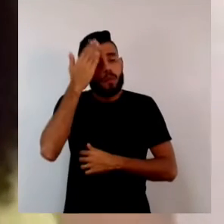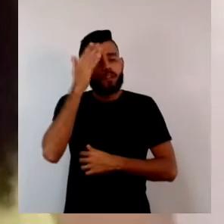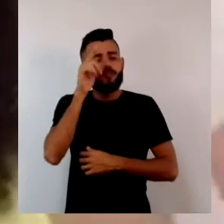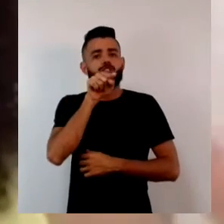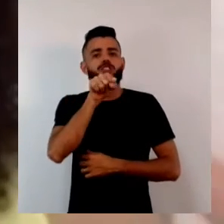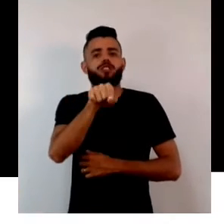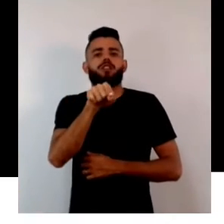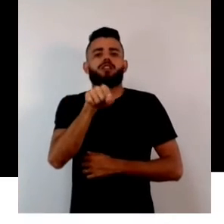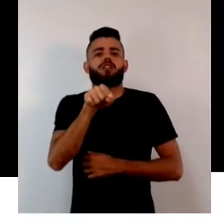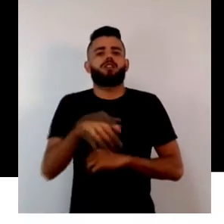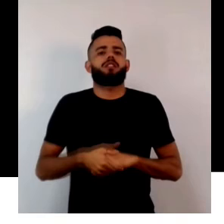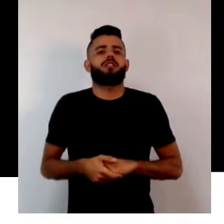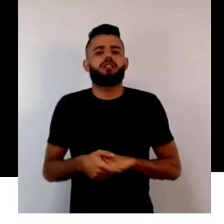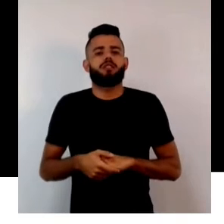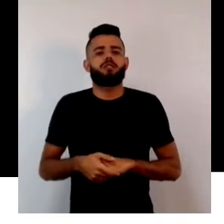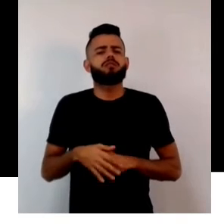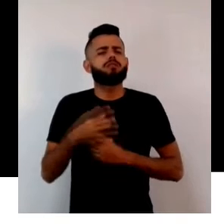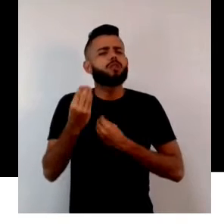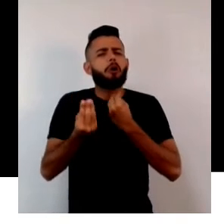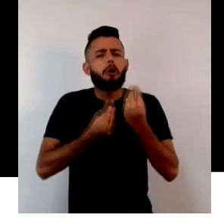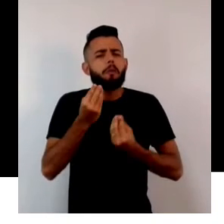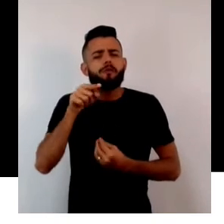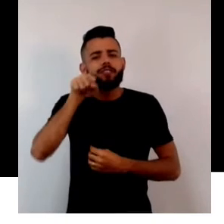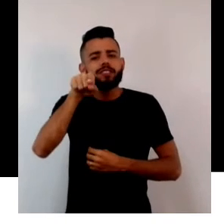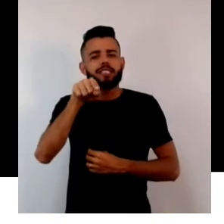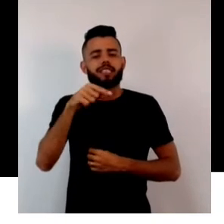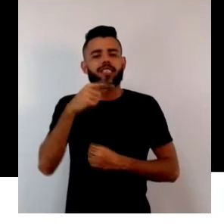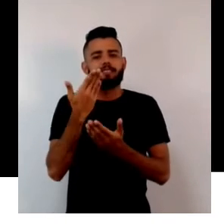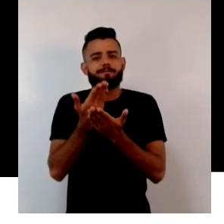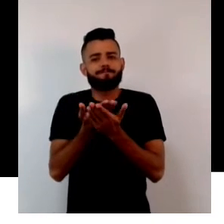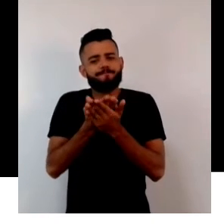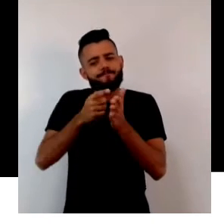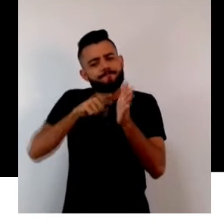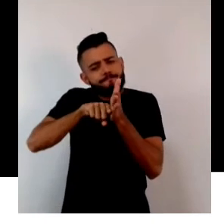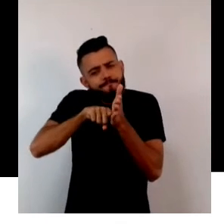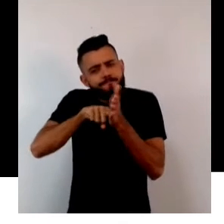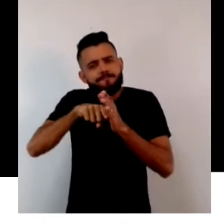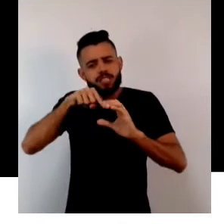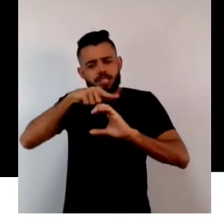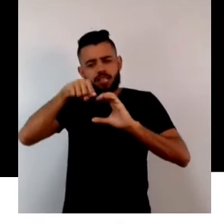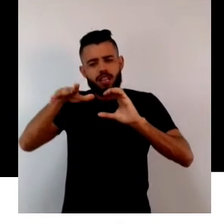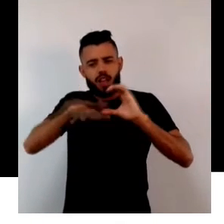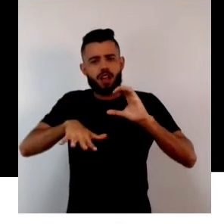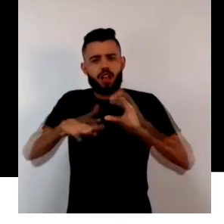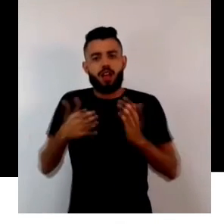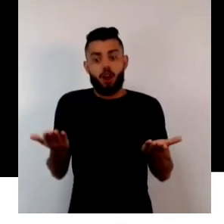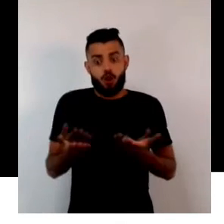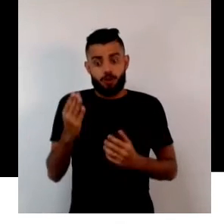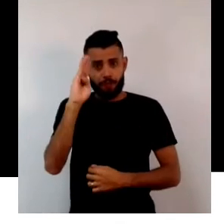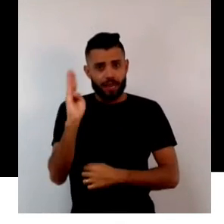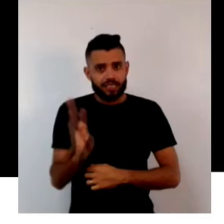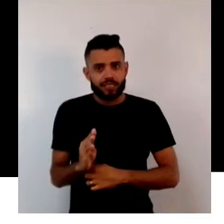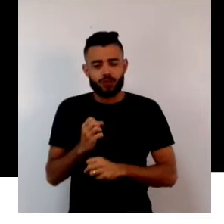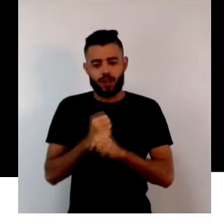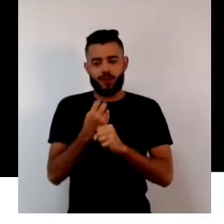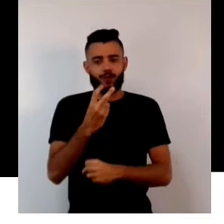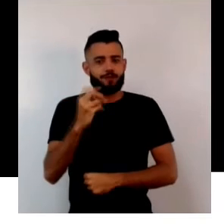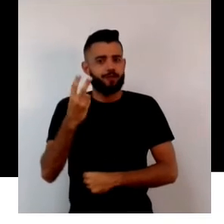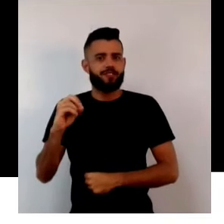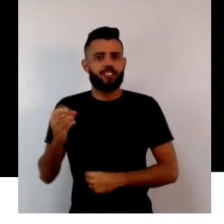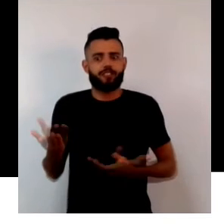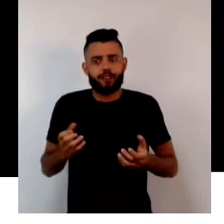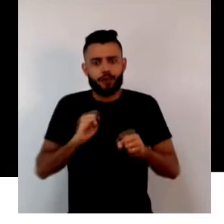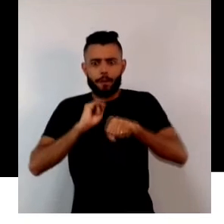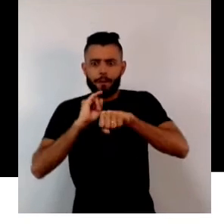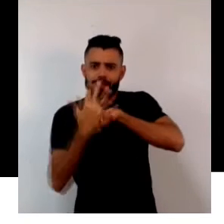para você ser cientista no Brasil 2020, né? No Brasil, no contexto de pandemia, nesse Brasil que corta assim, muito a